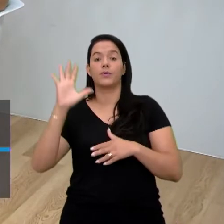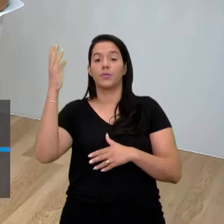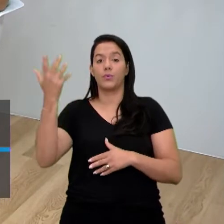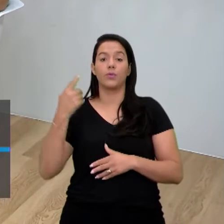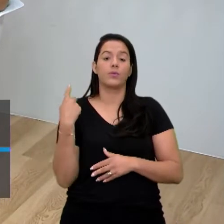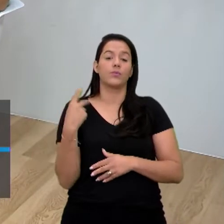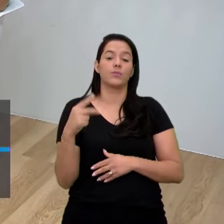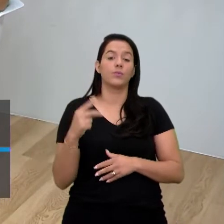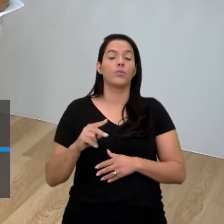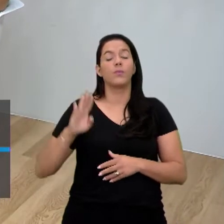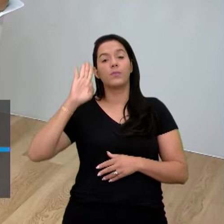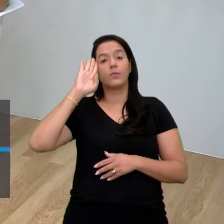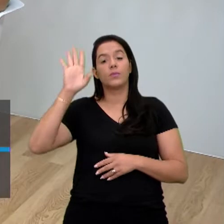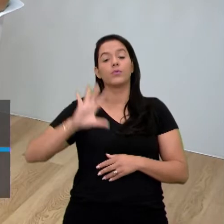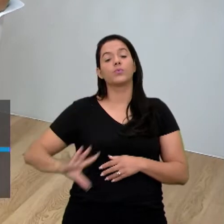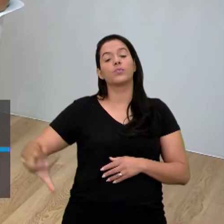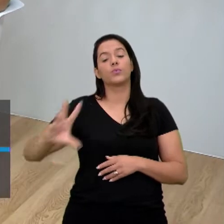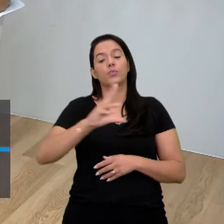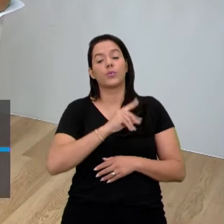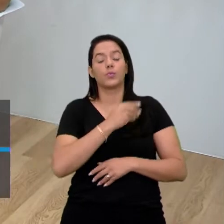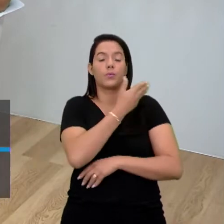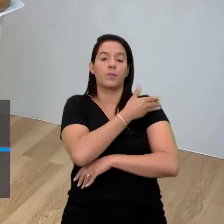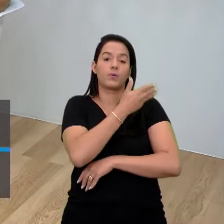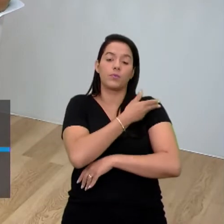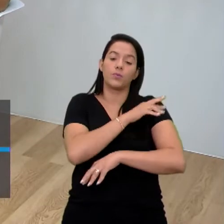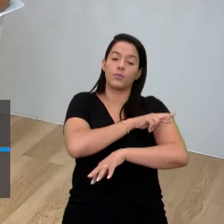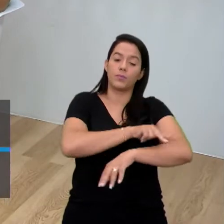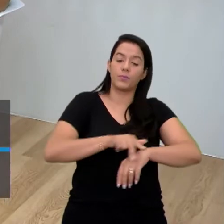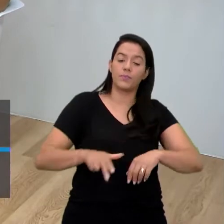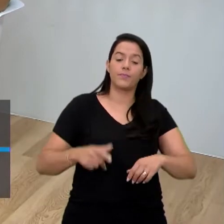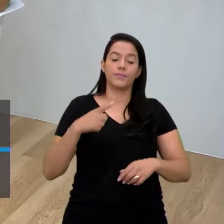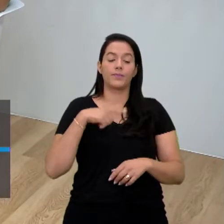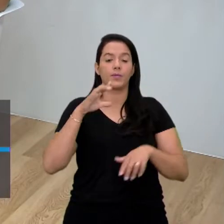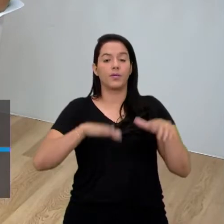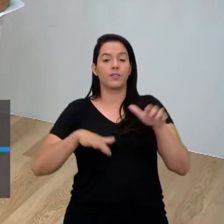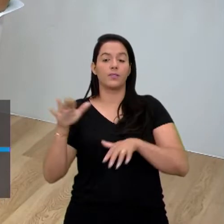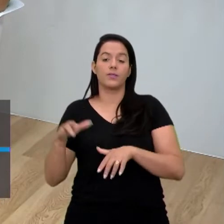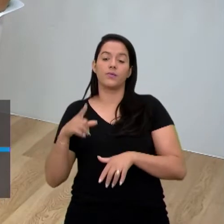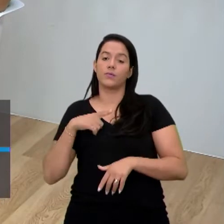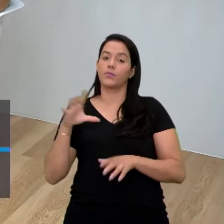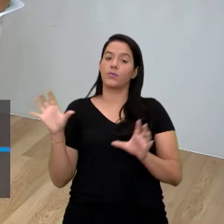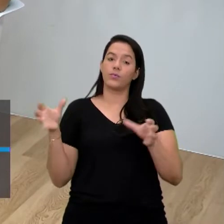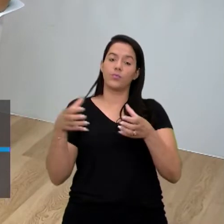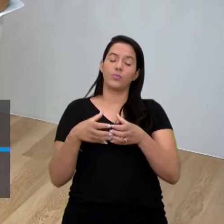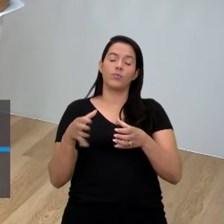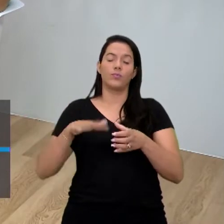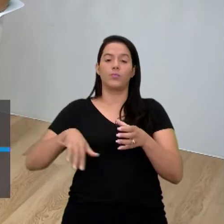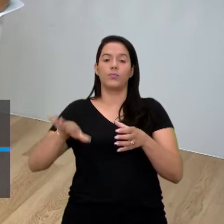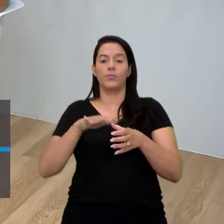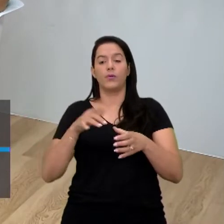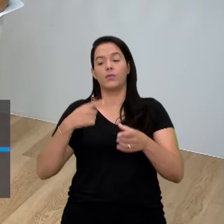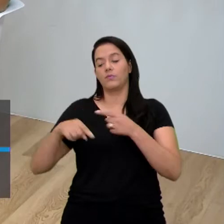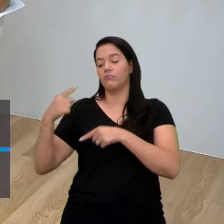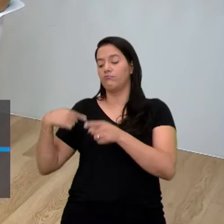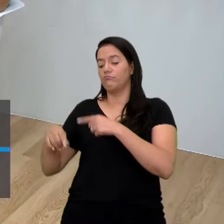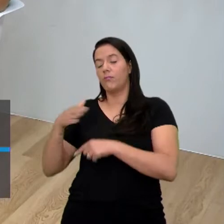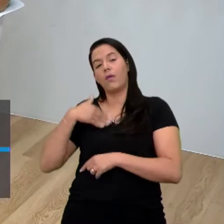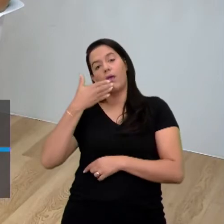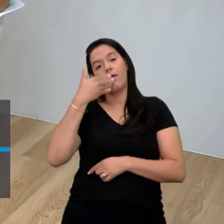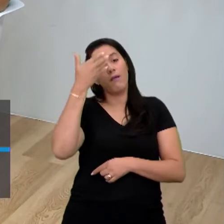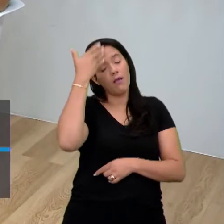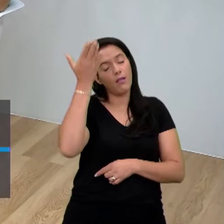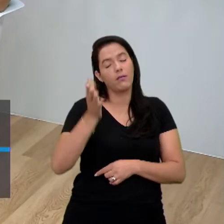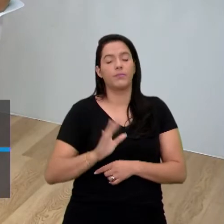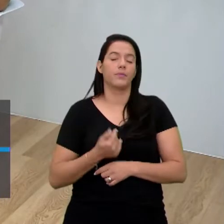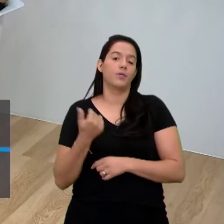principalmente com todos os estereótipos e preconceitos que a gente tem, muitas vezes, com esses países, né? Sejam de origem árabe, sejam